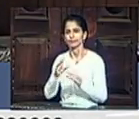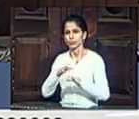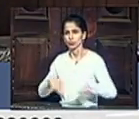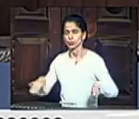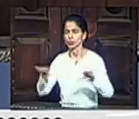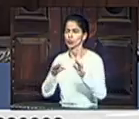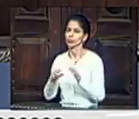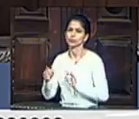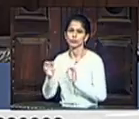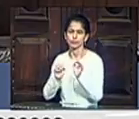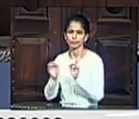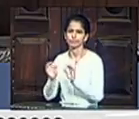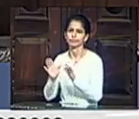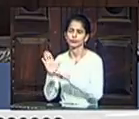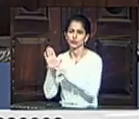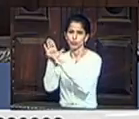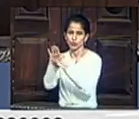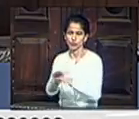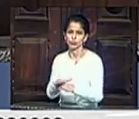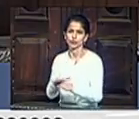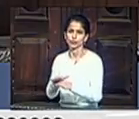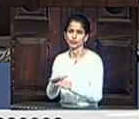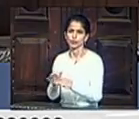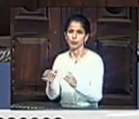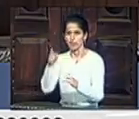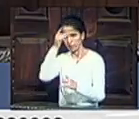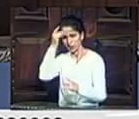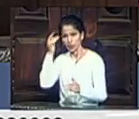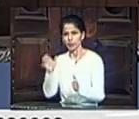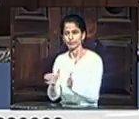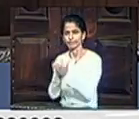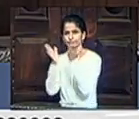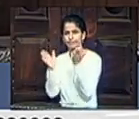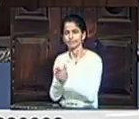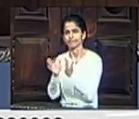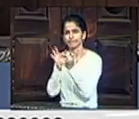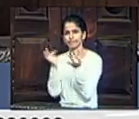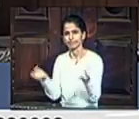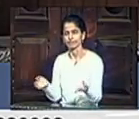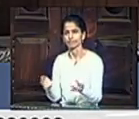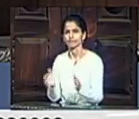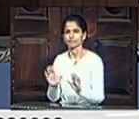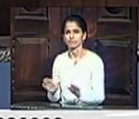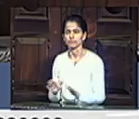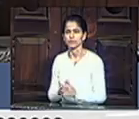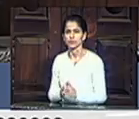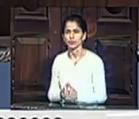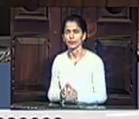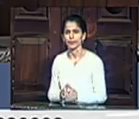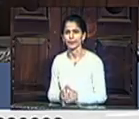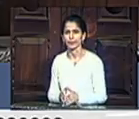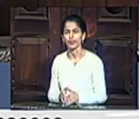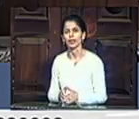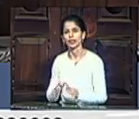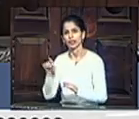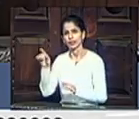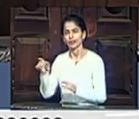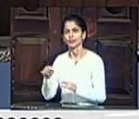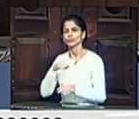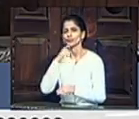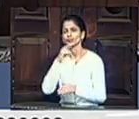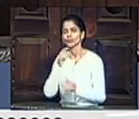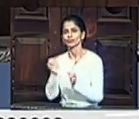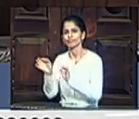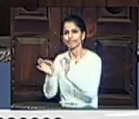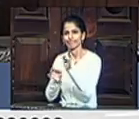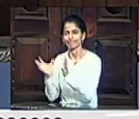esses programas que atingem as pessoas que não têm capacidade, deputado Valdec, de se organizar e de estar